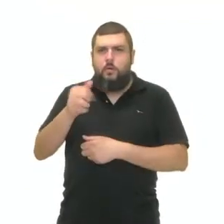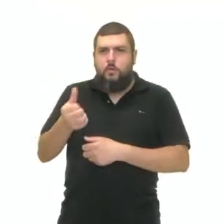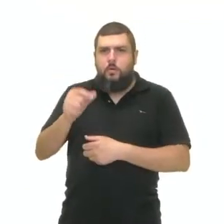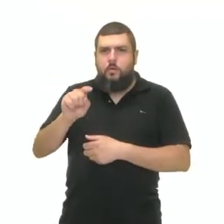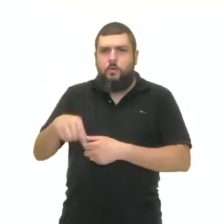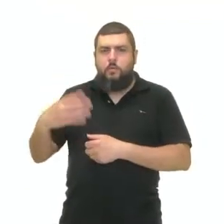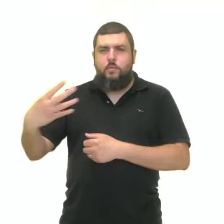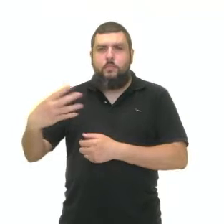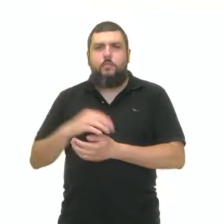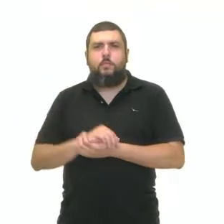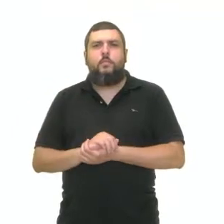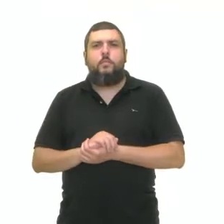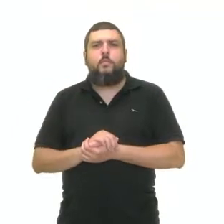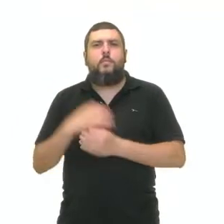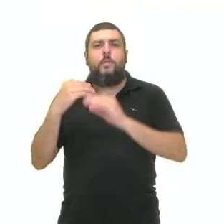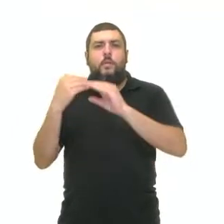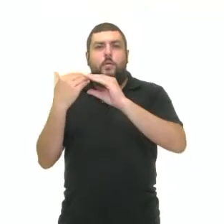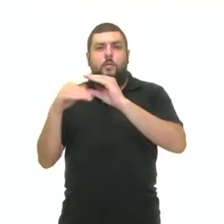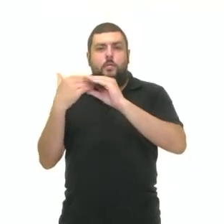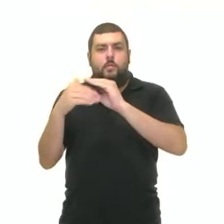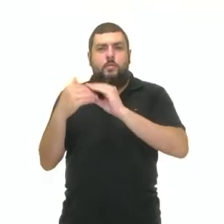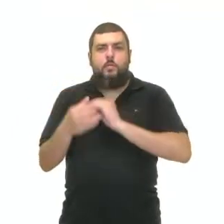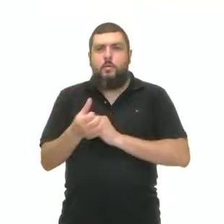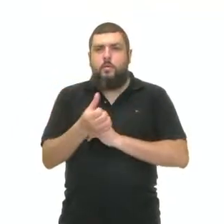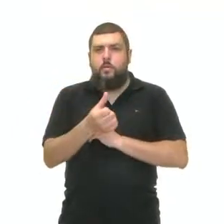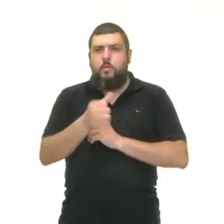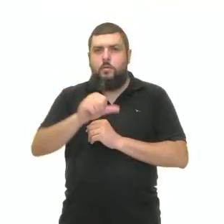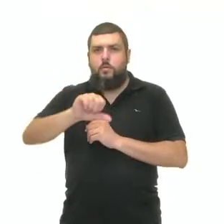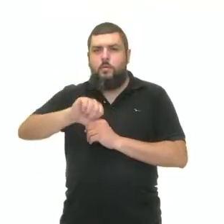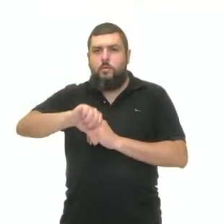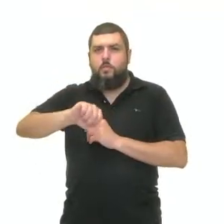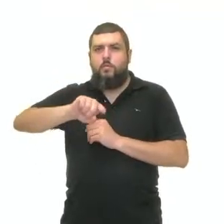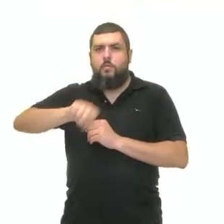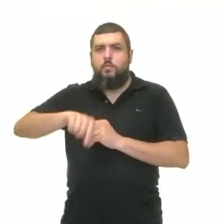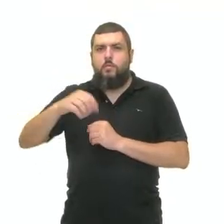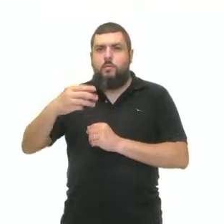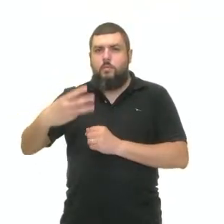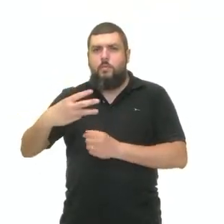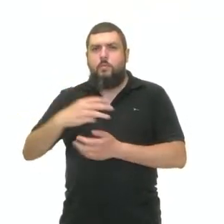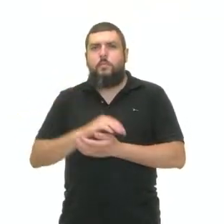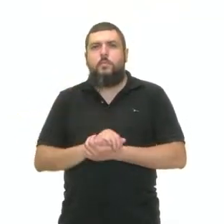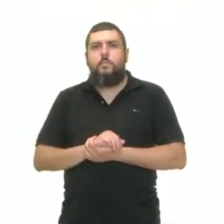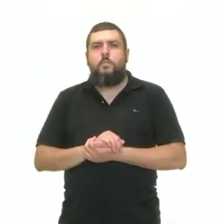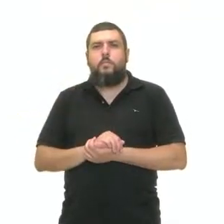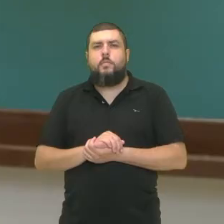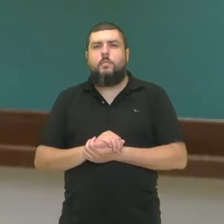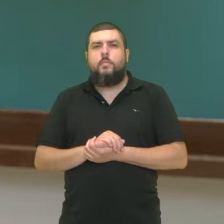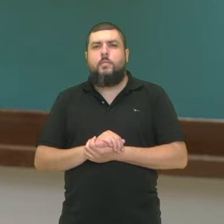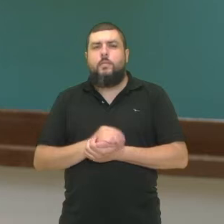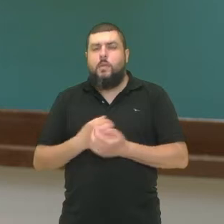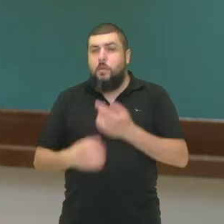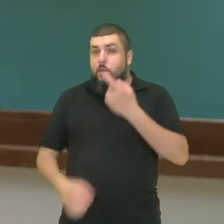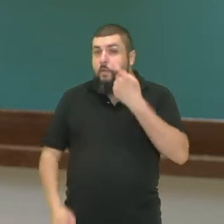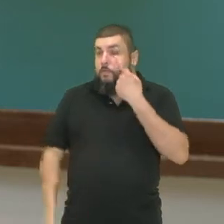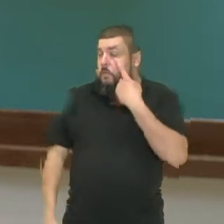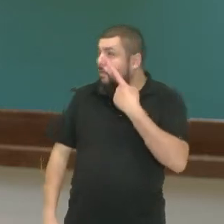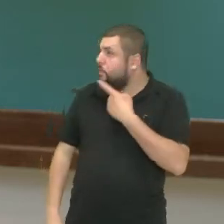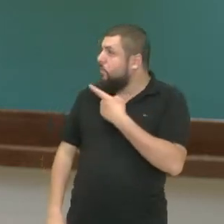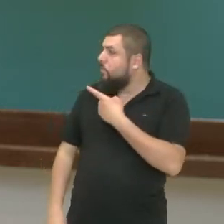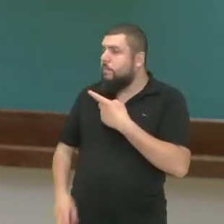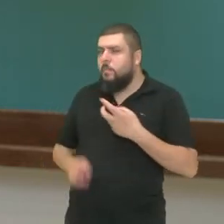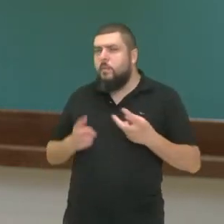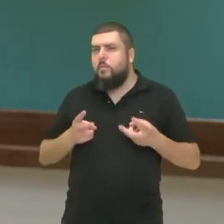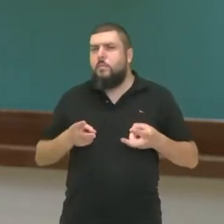Enviar e receber e-mails, 69,3%. Já olhando aqui, eu já percebo o quê? Qual é o índice